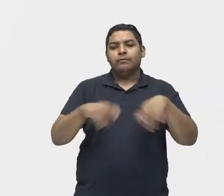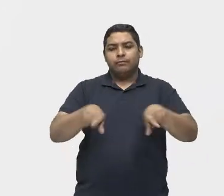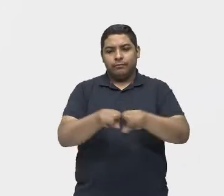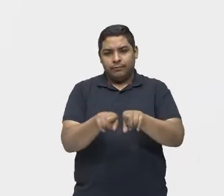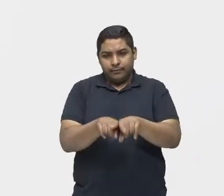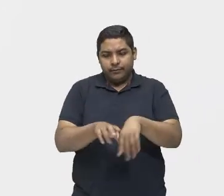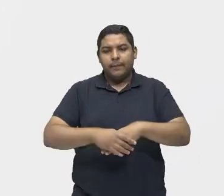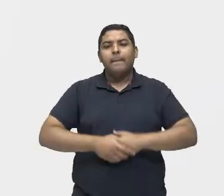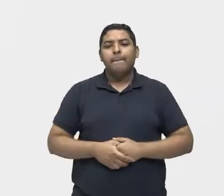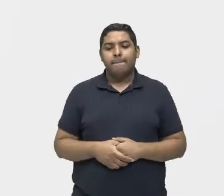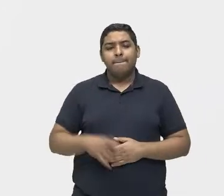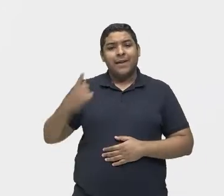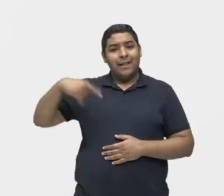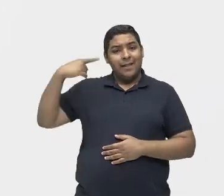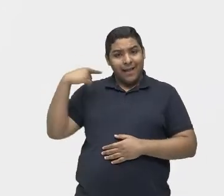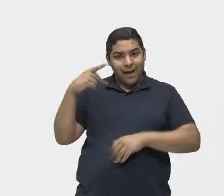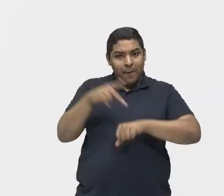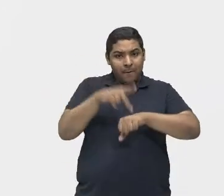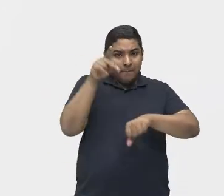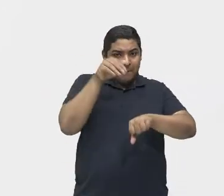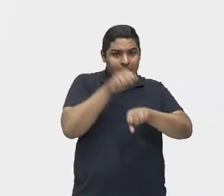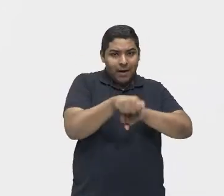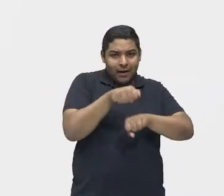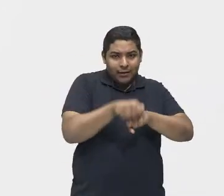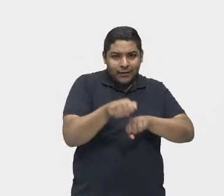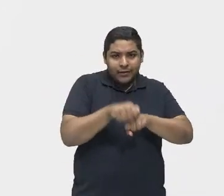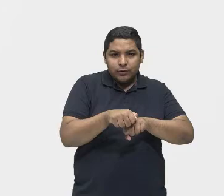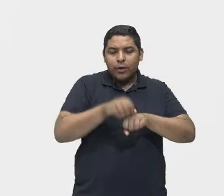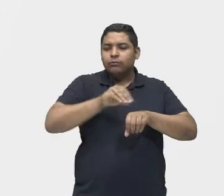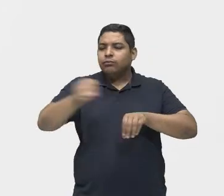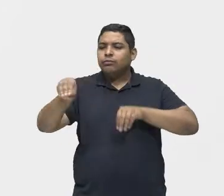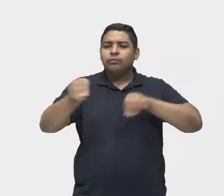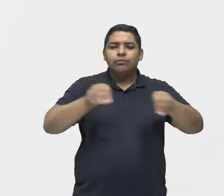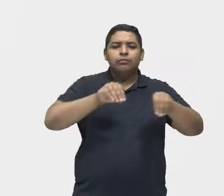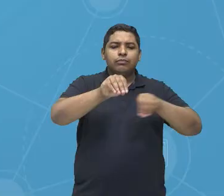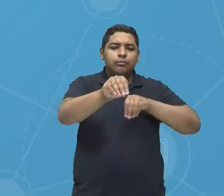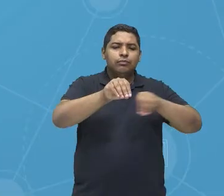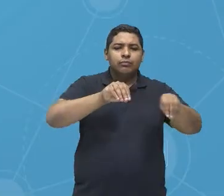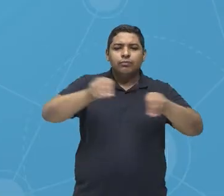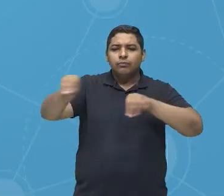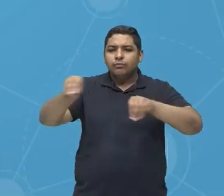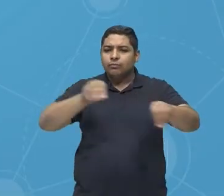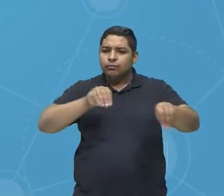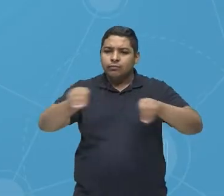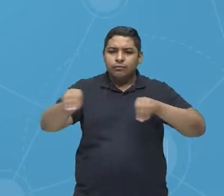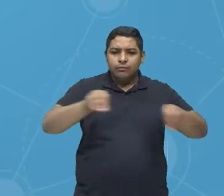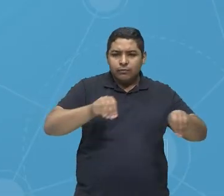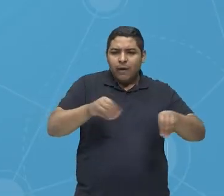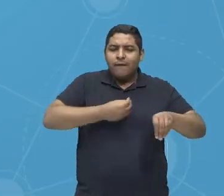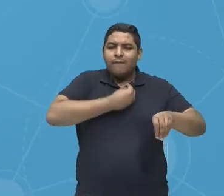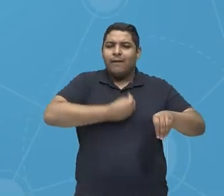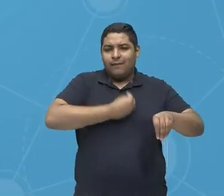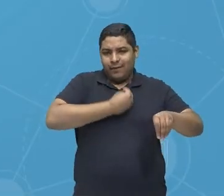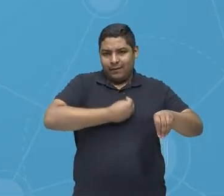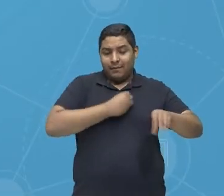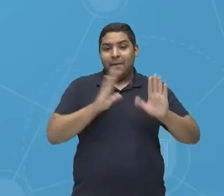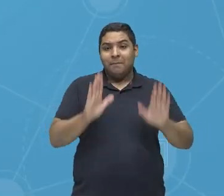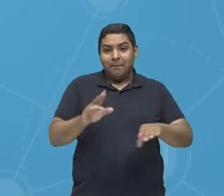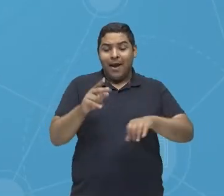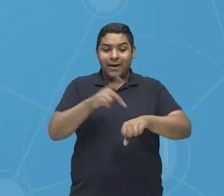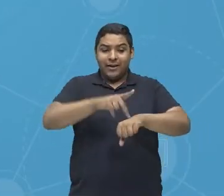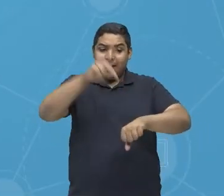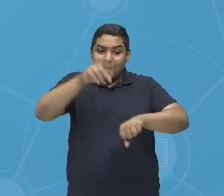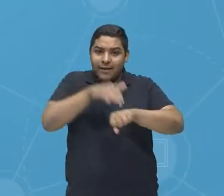quê? Nômade, ele não tinha uma residência fixa. No Neolítico não, ele vai ter uma